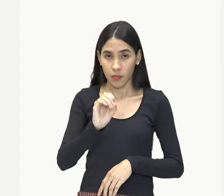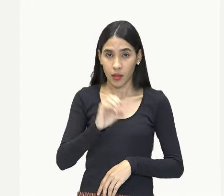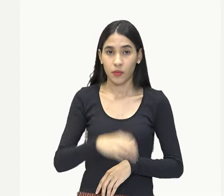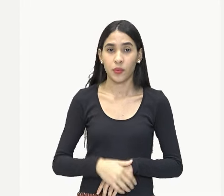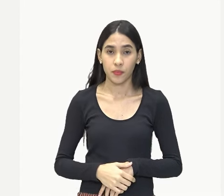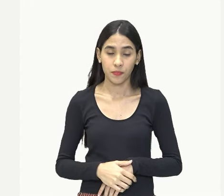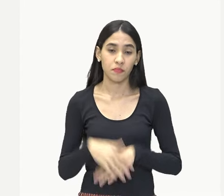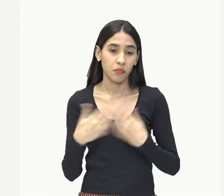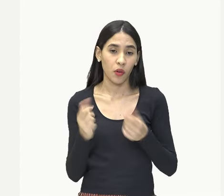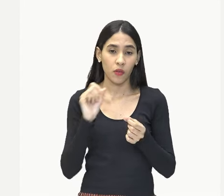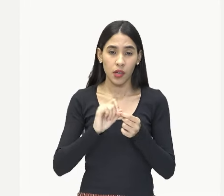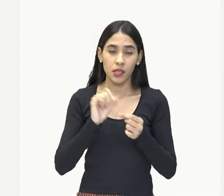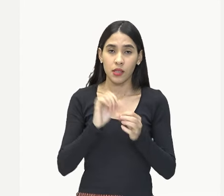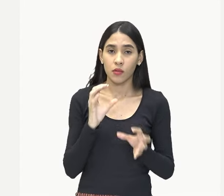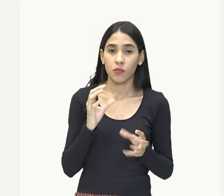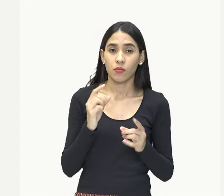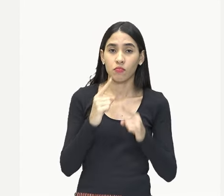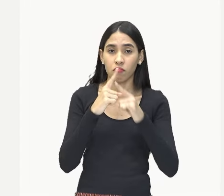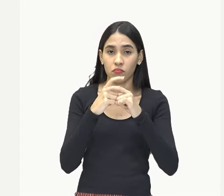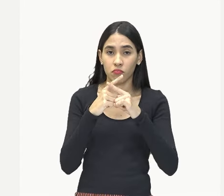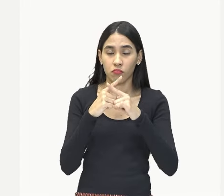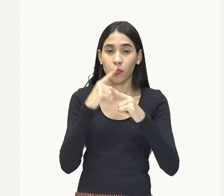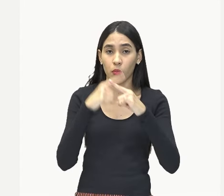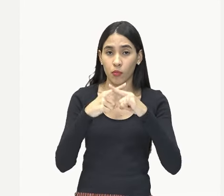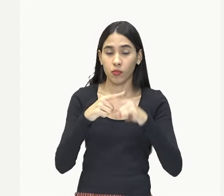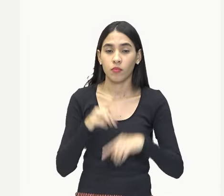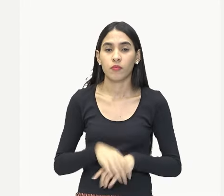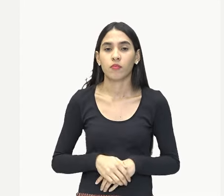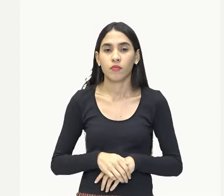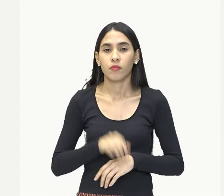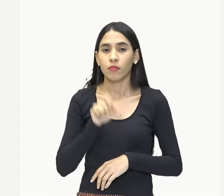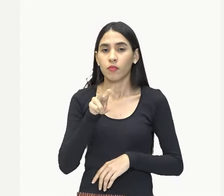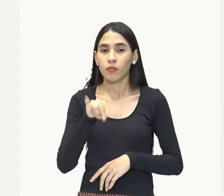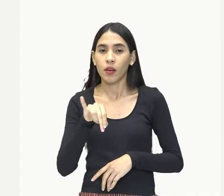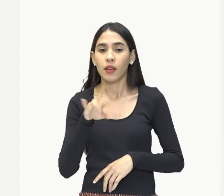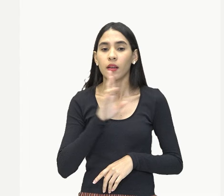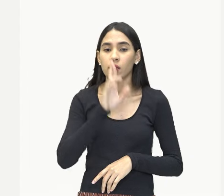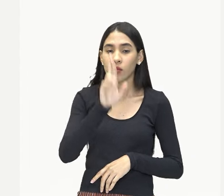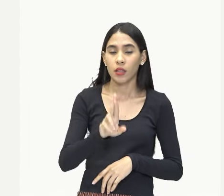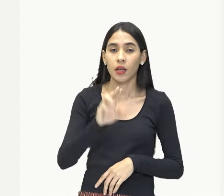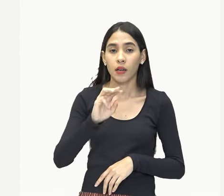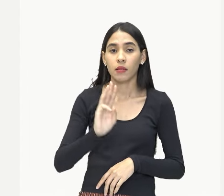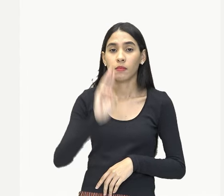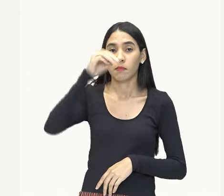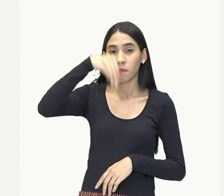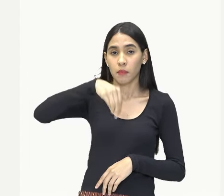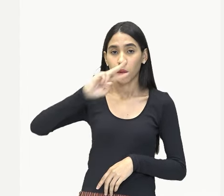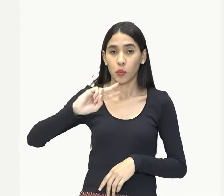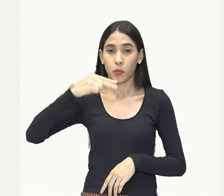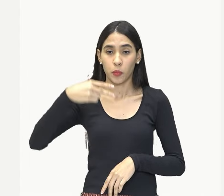Então, fazendo a multiplicação, vai resultar metros quadrados. Então, aí,